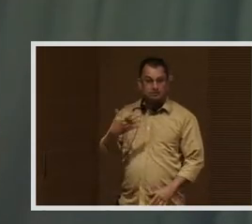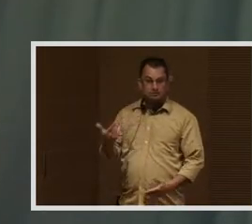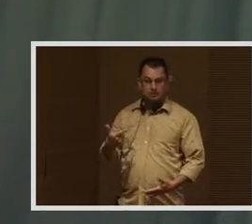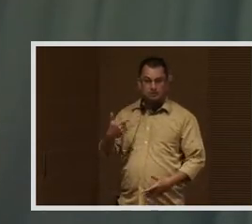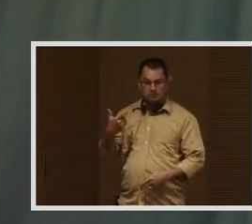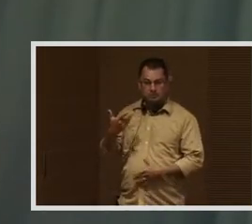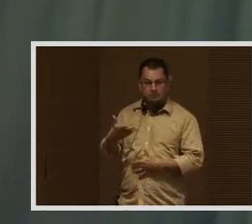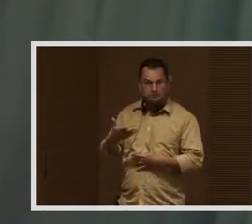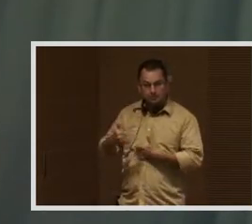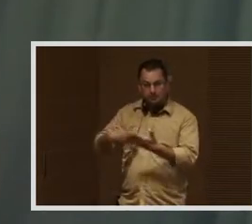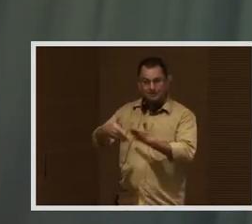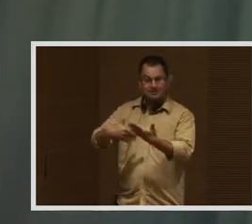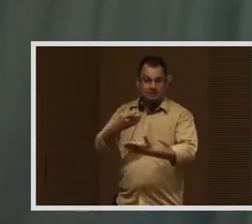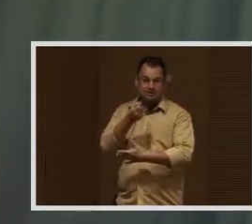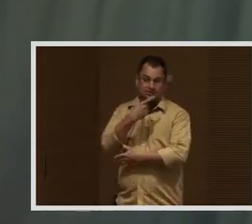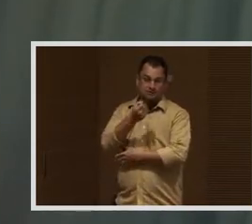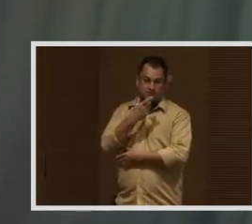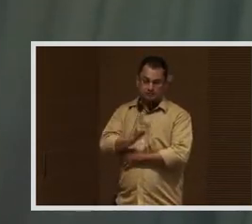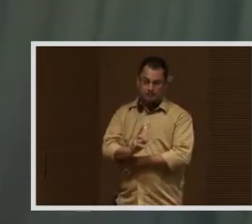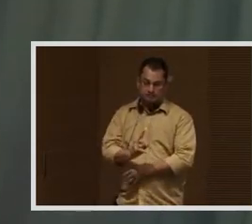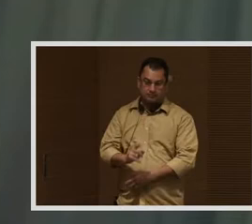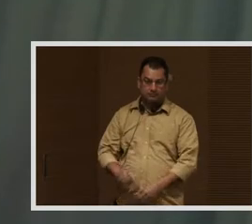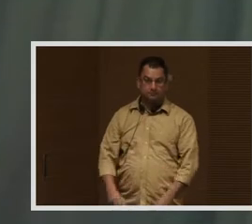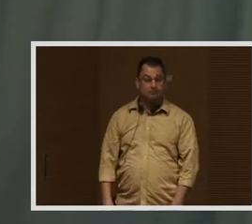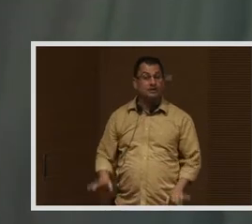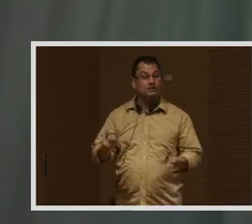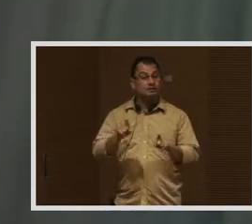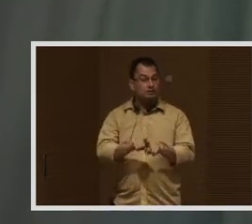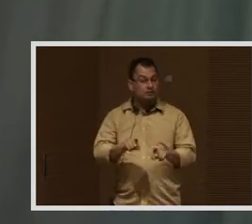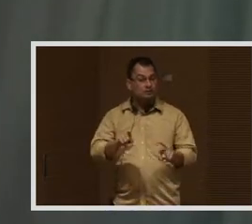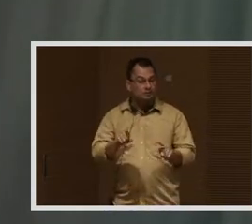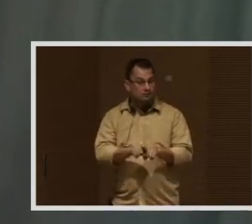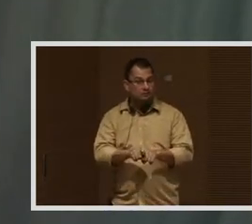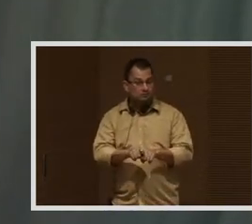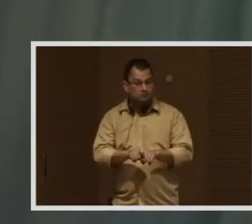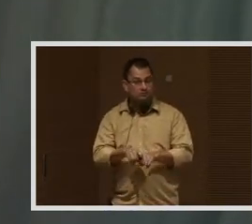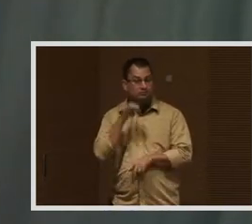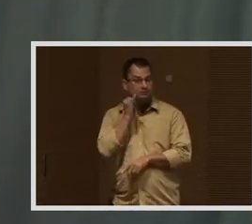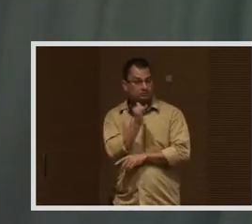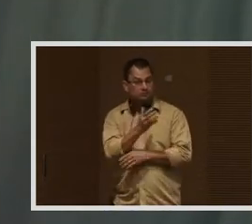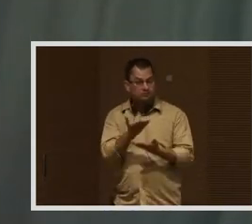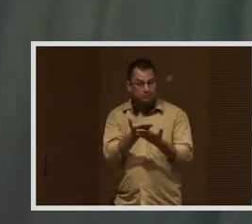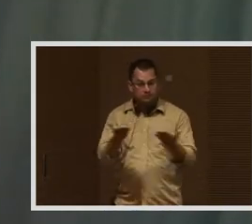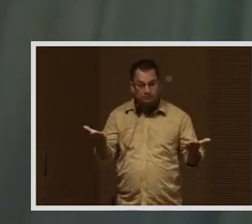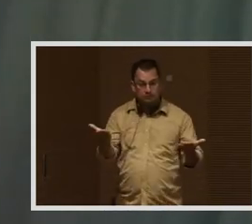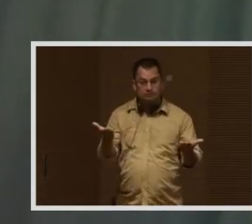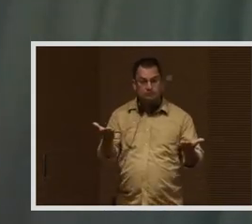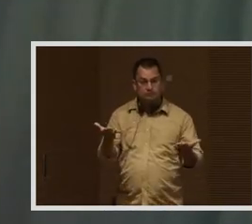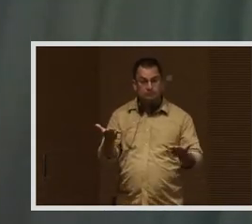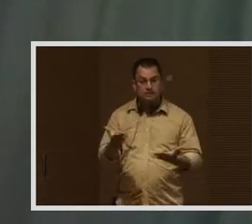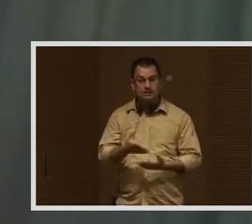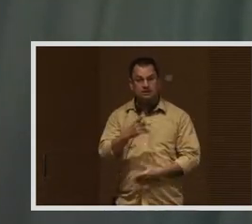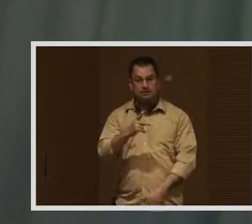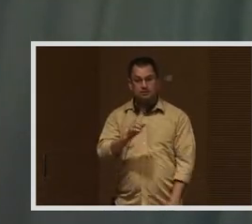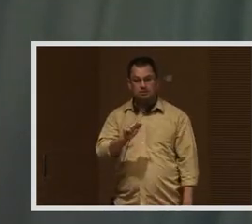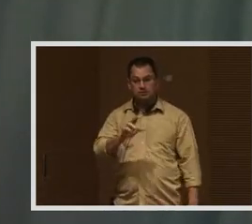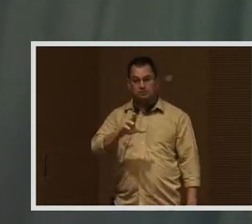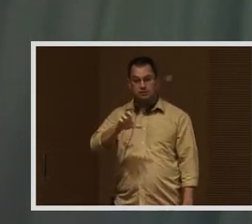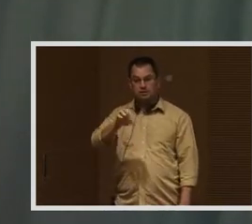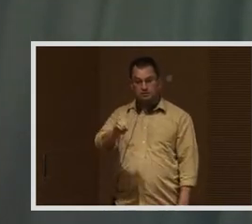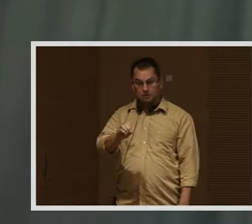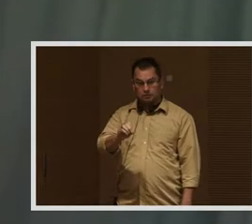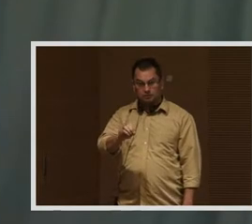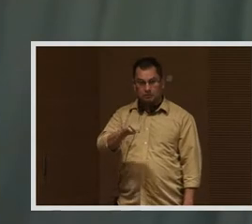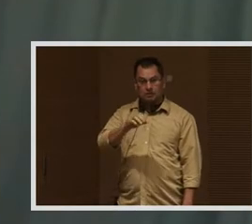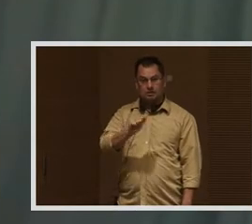de medicalização. Queria também dizer a vocês que o querido Paulo Amarante me fez um pedido